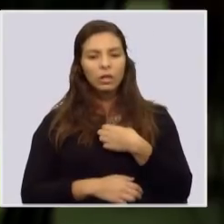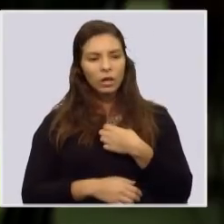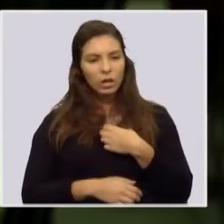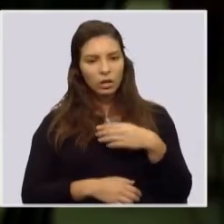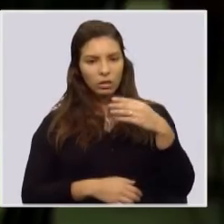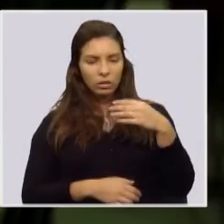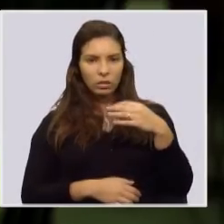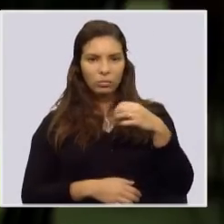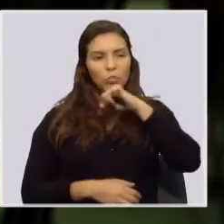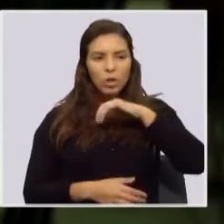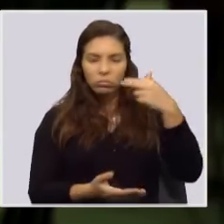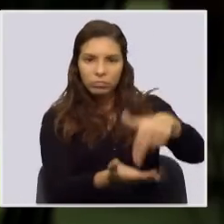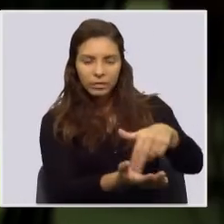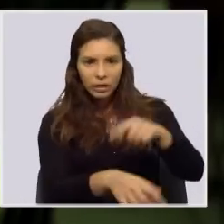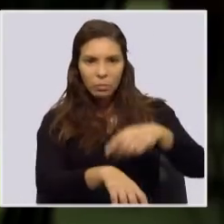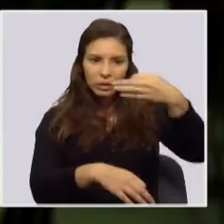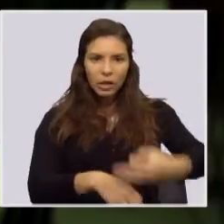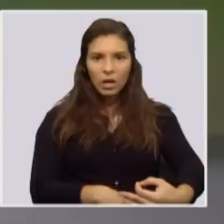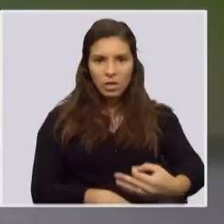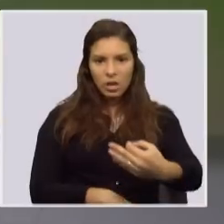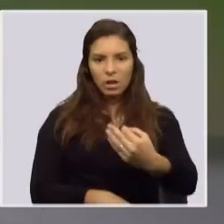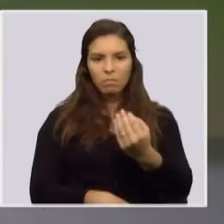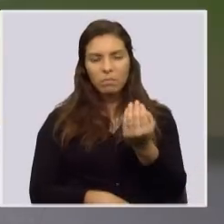vezes é estar no sítio certo à hora certa. Tem que haver mais do que isso.